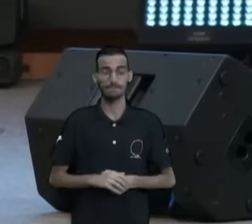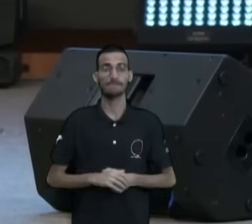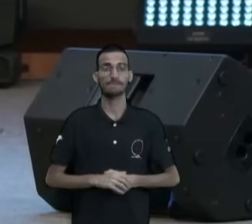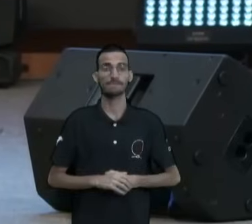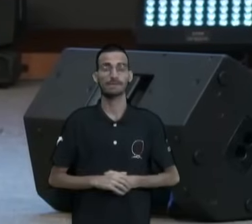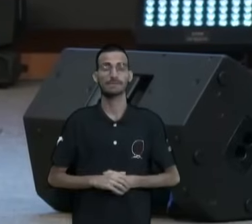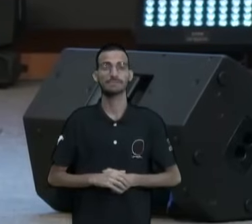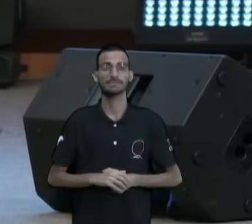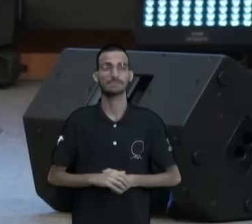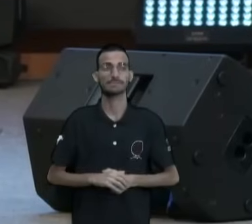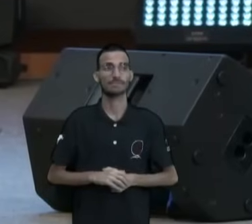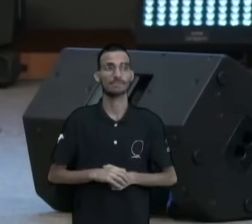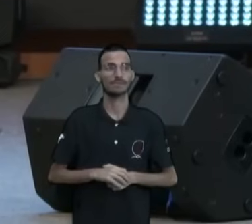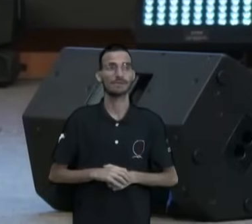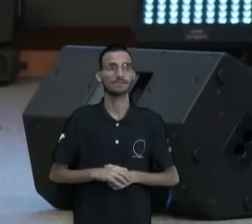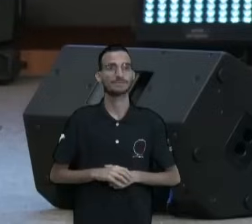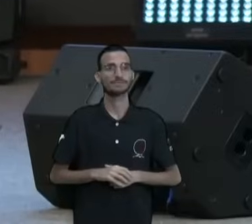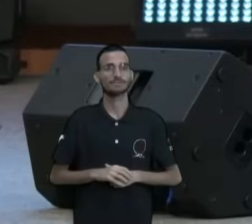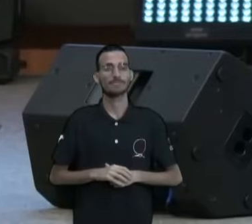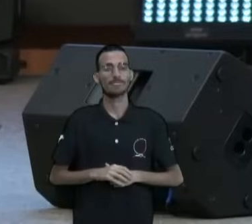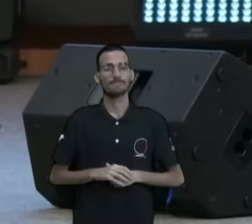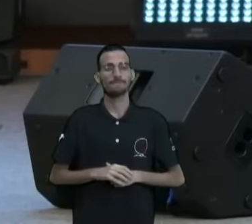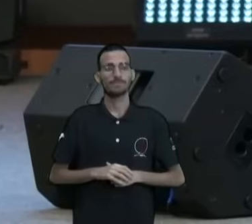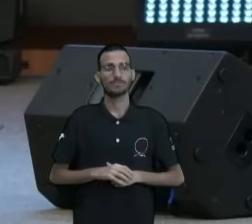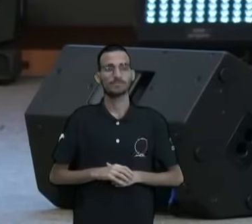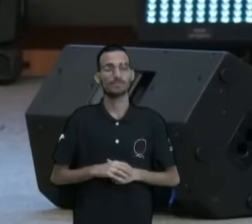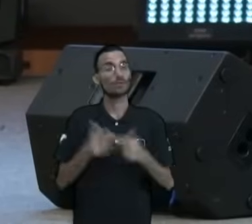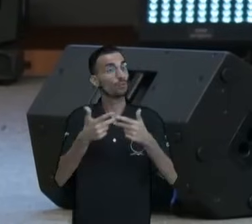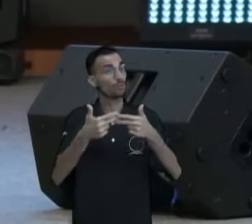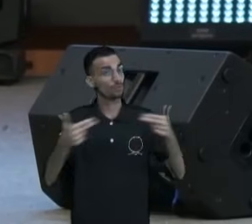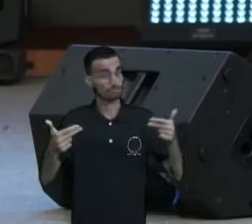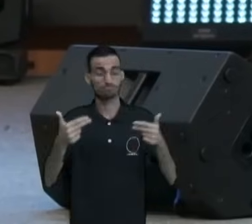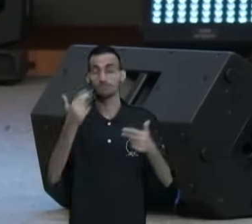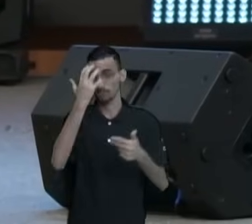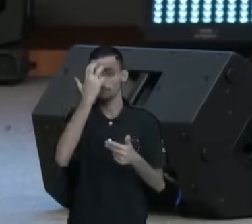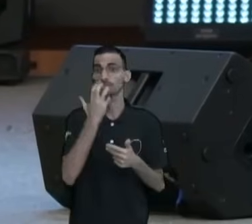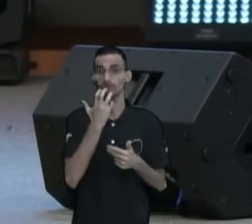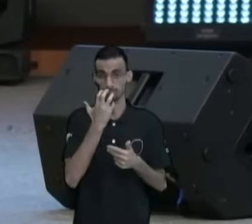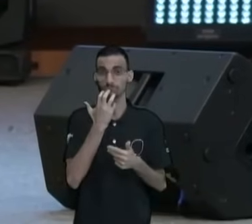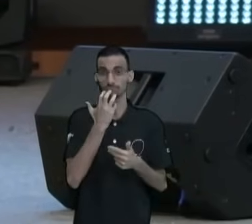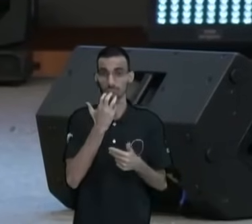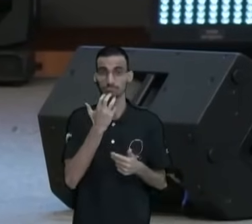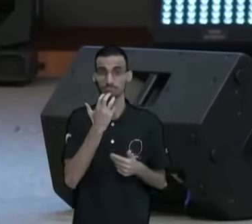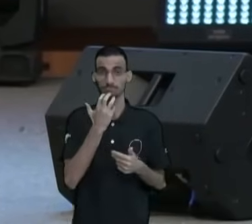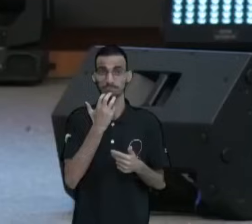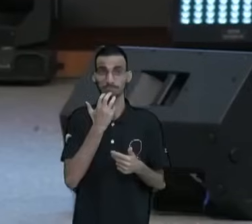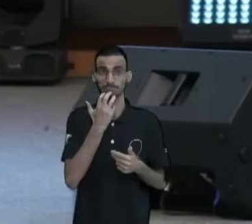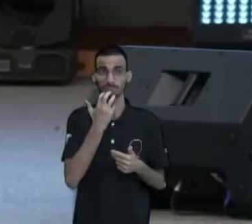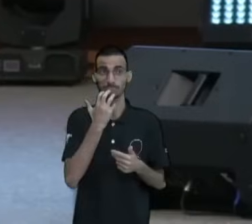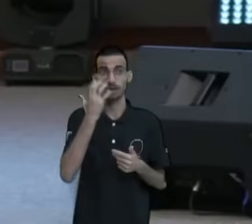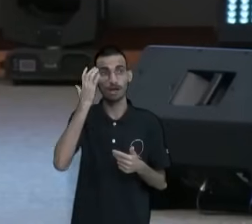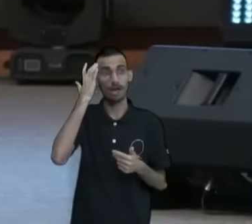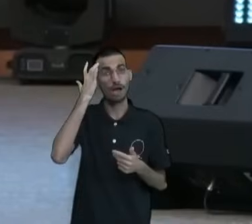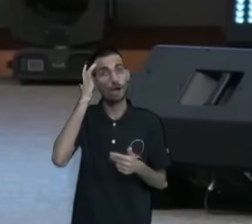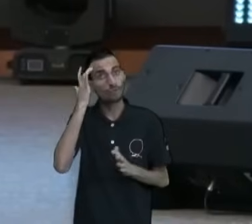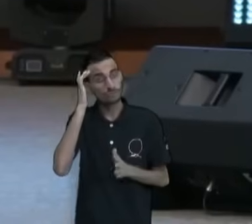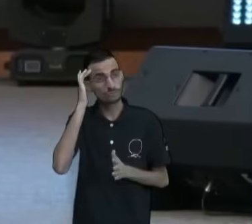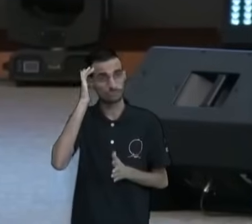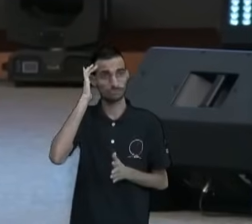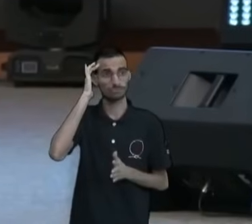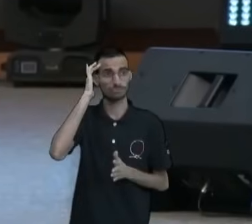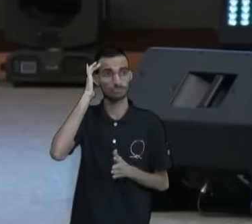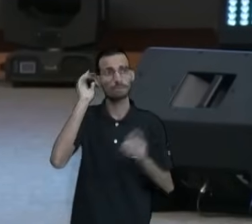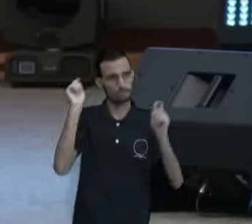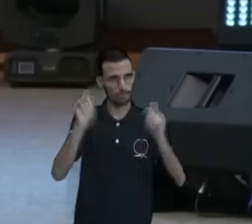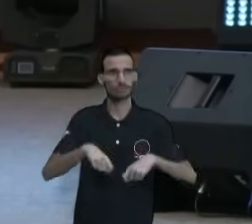irmãos isso aqui é sério guarde essas quatro coisas pode vir com discurso Belo pode ter técnica pode ser inteligentíssimo